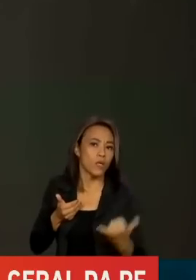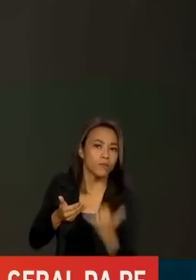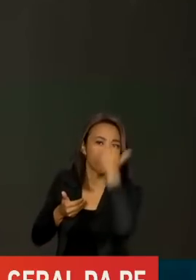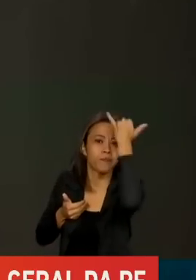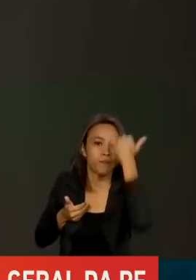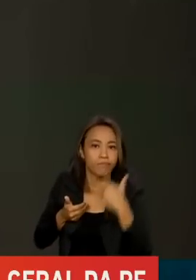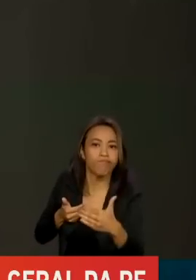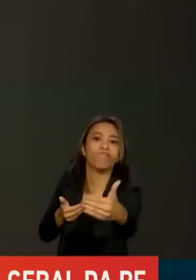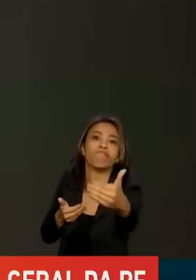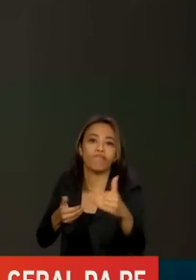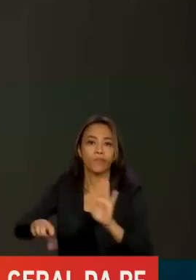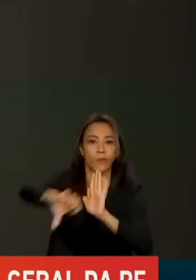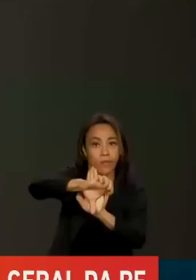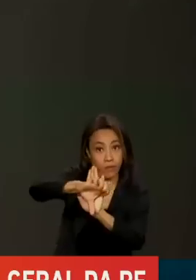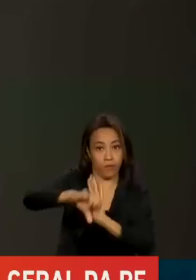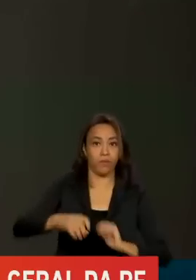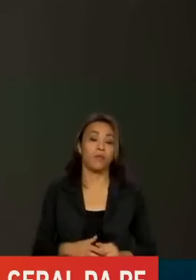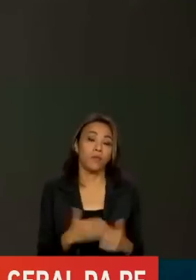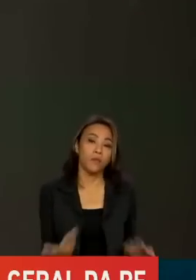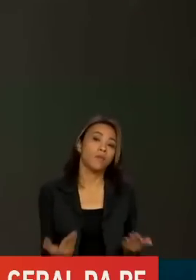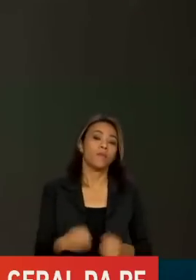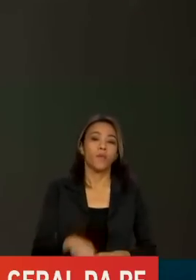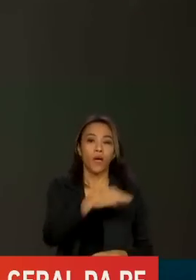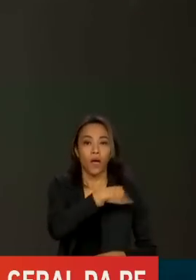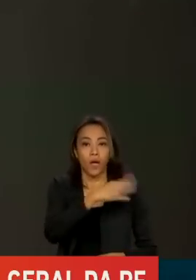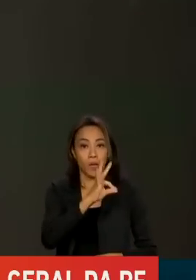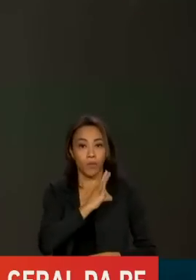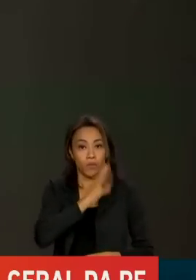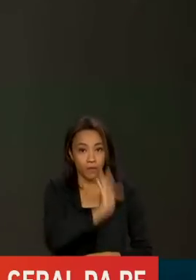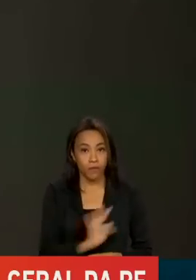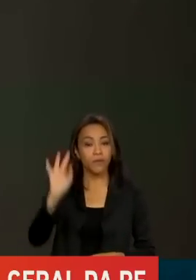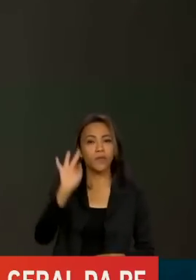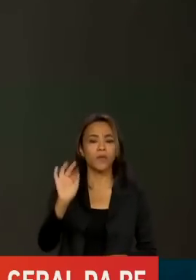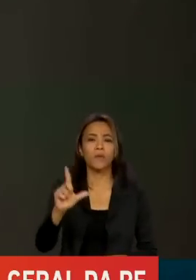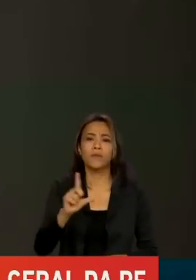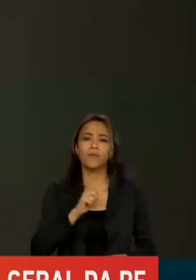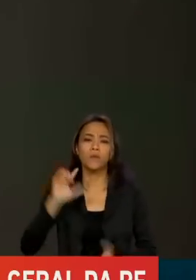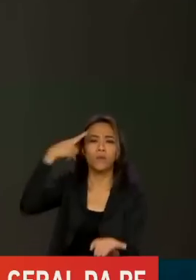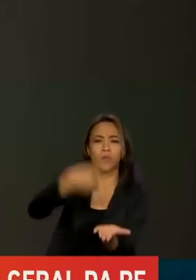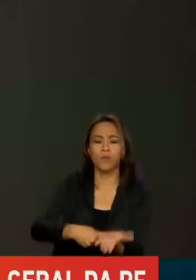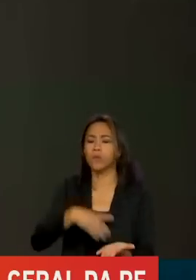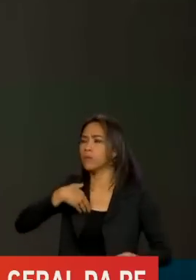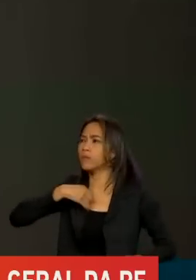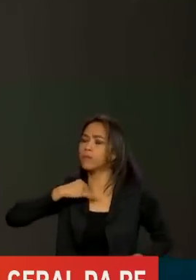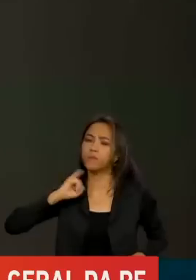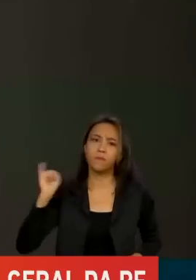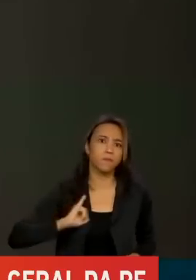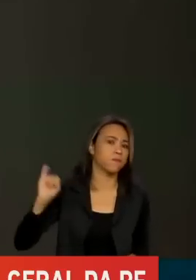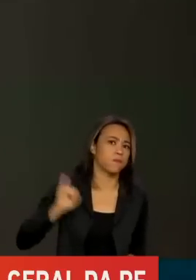prevenir a criminalidade a polícia federal é tem uma tarefa importantíssima